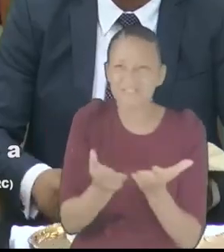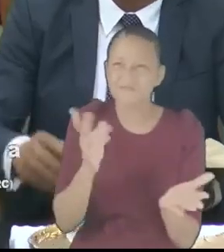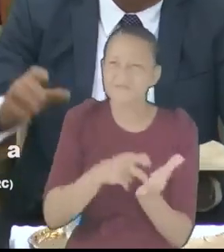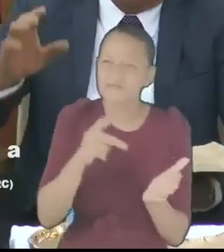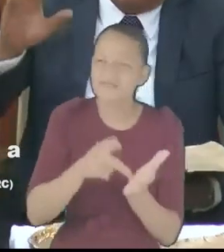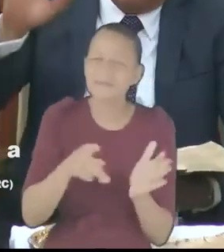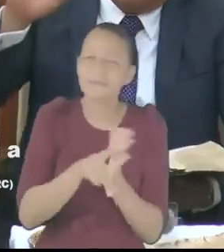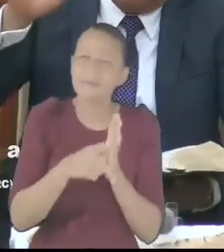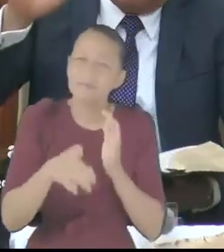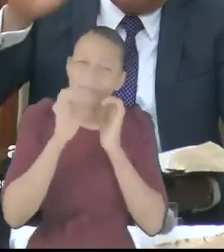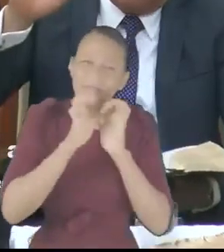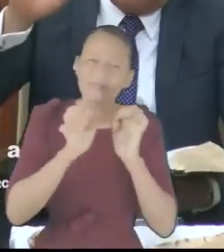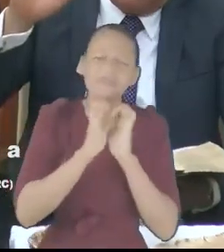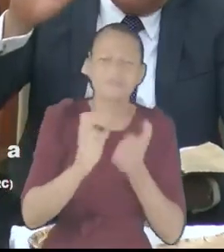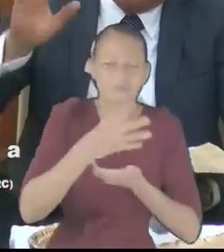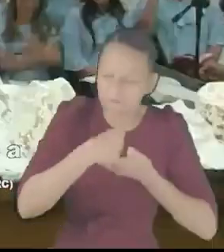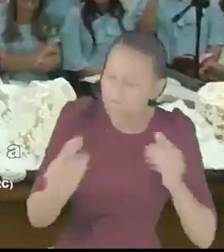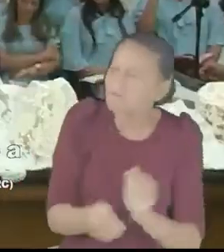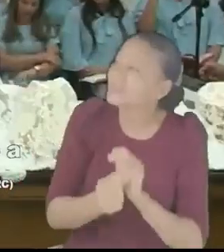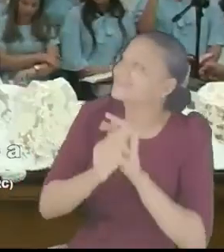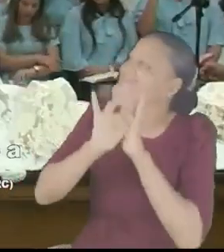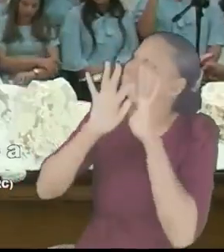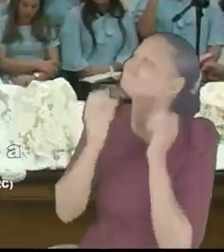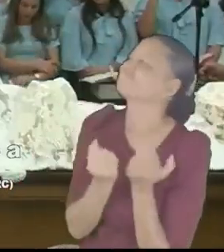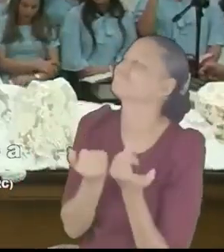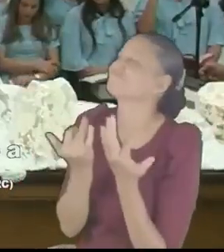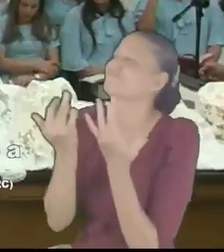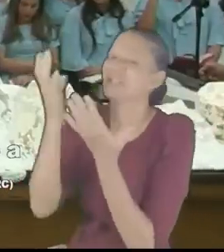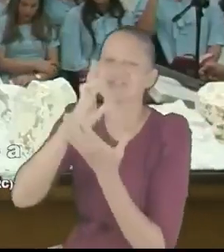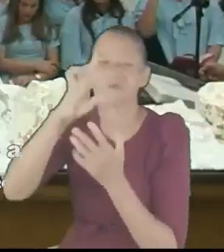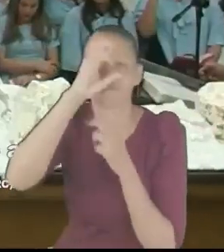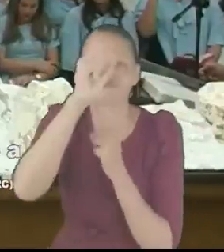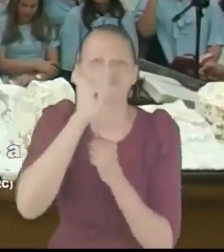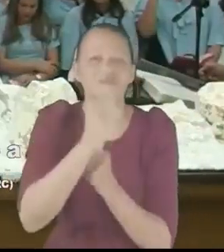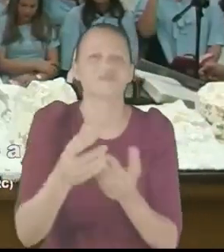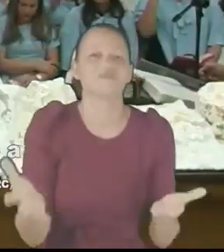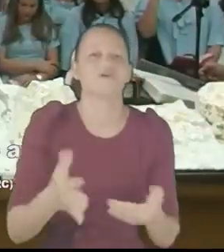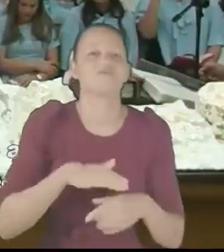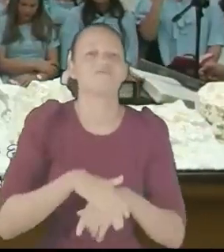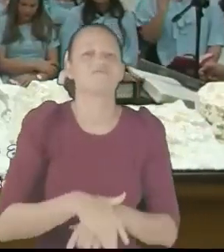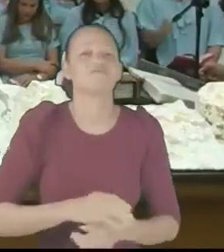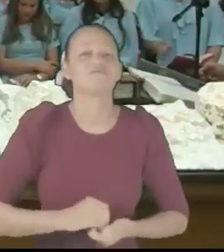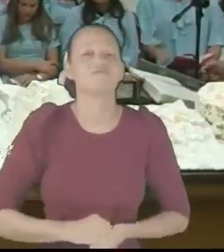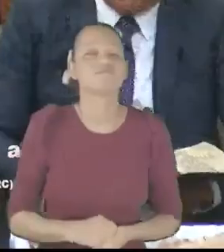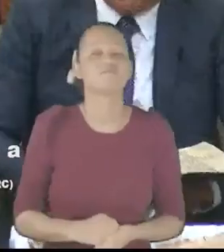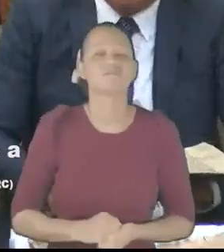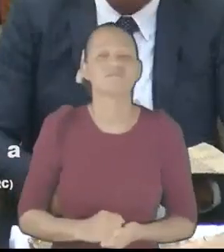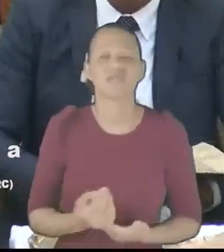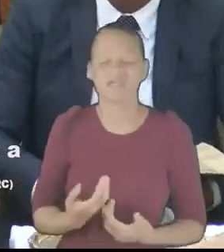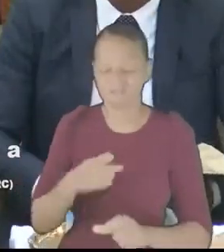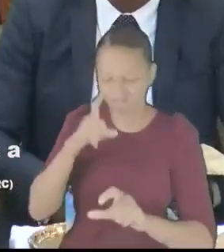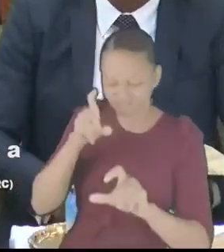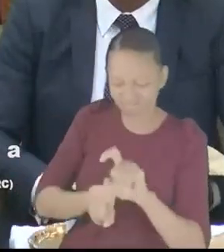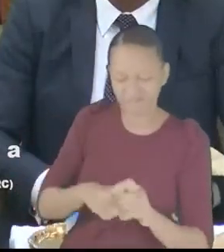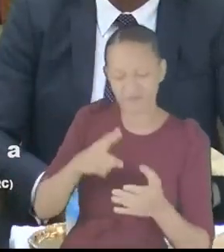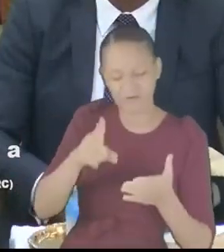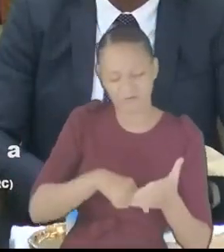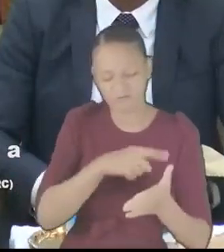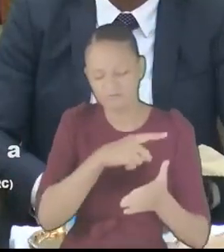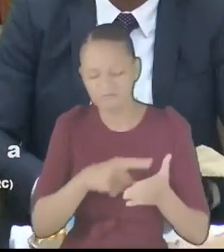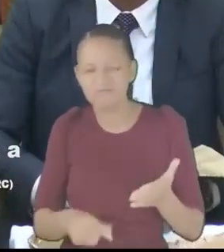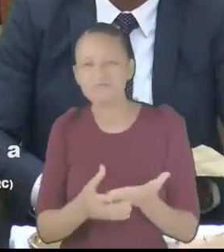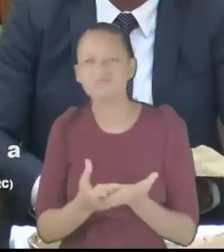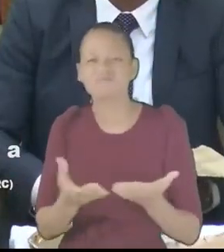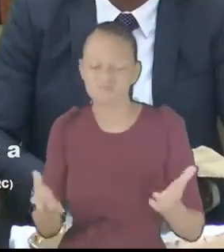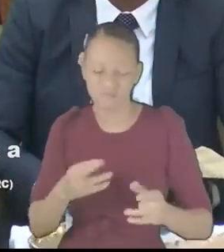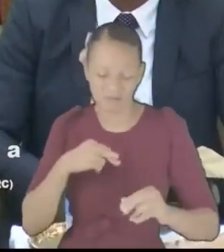verdades do Evangelho, dê um glória para Deus mais forte nesta noite. Dívida riscada,